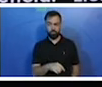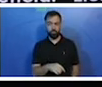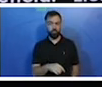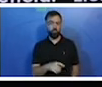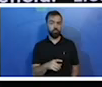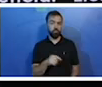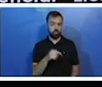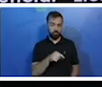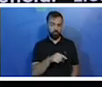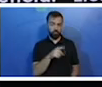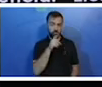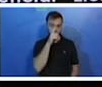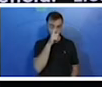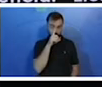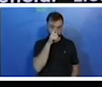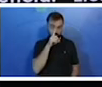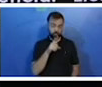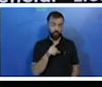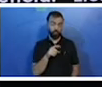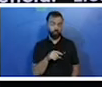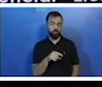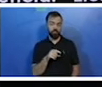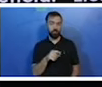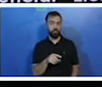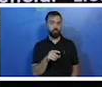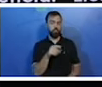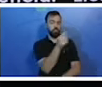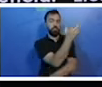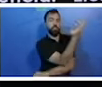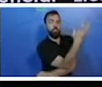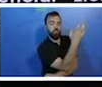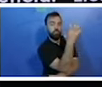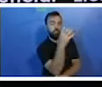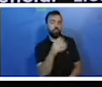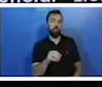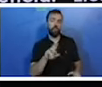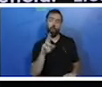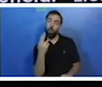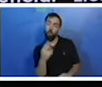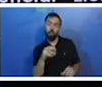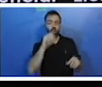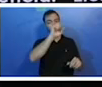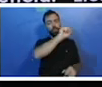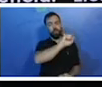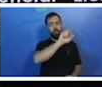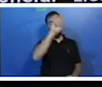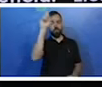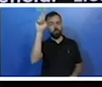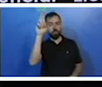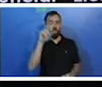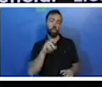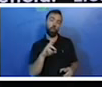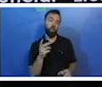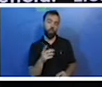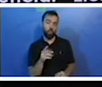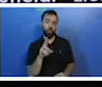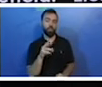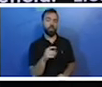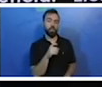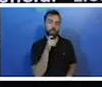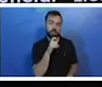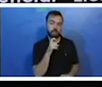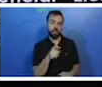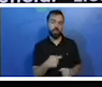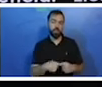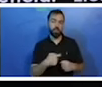risco, pois ocorrem de preferência na natureza, na água, no ar, na neve ou no gelo. É necessário